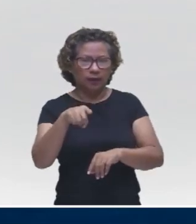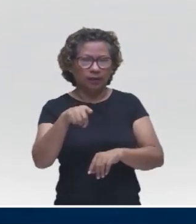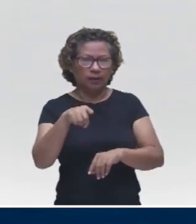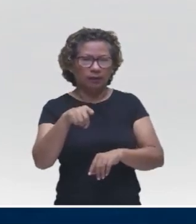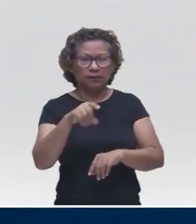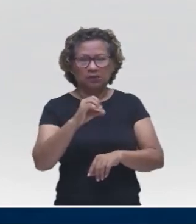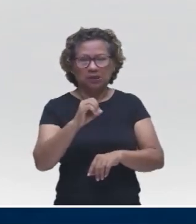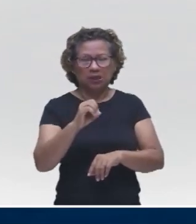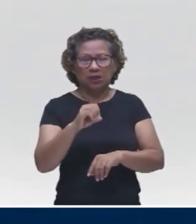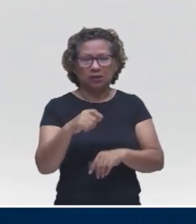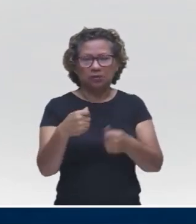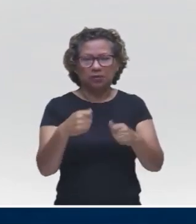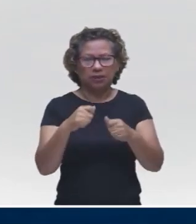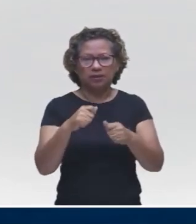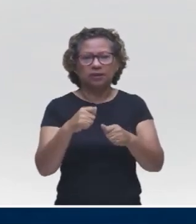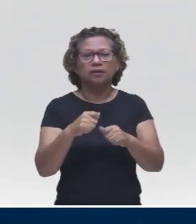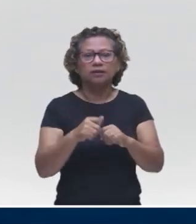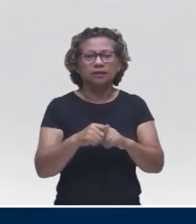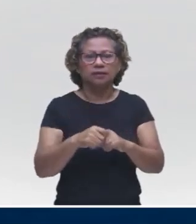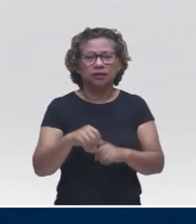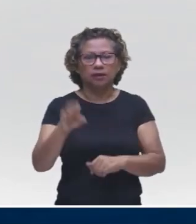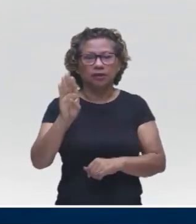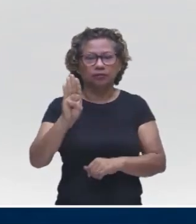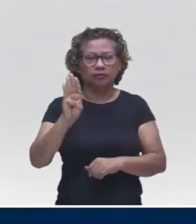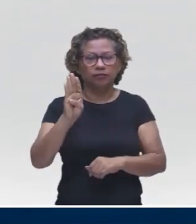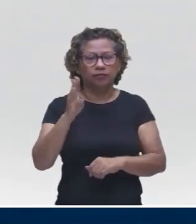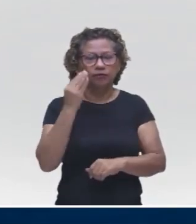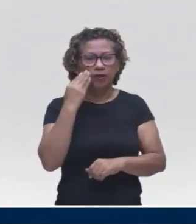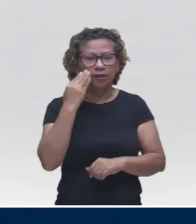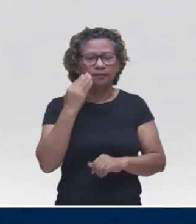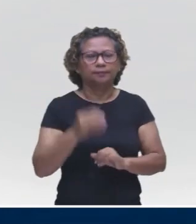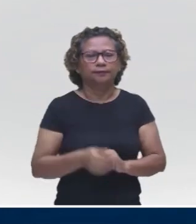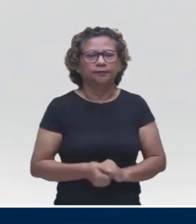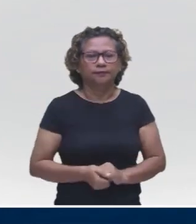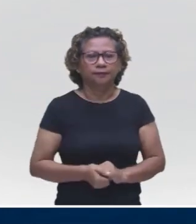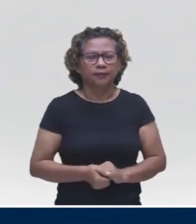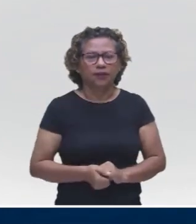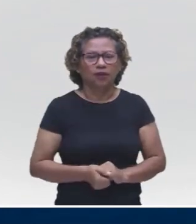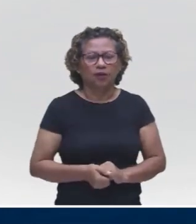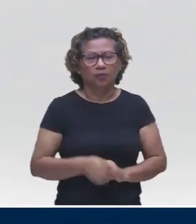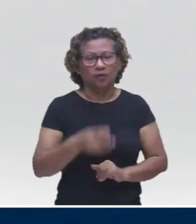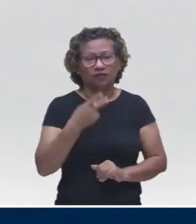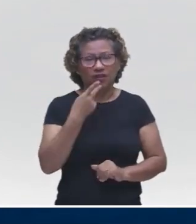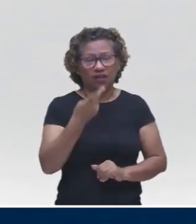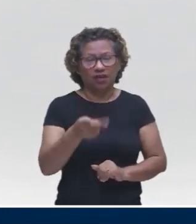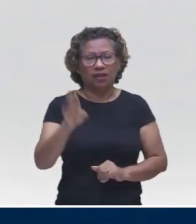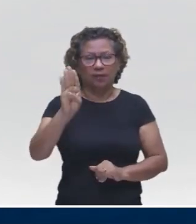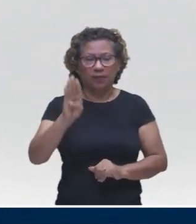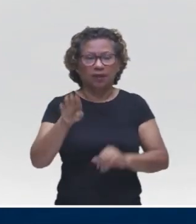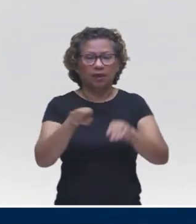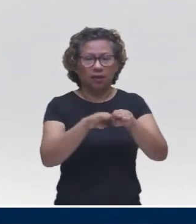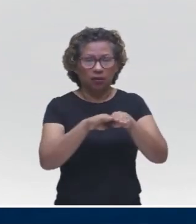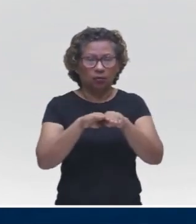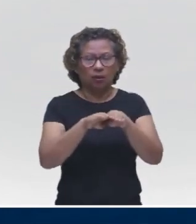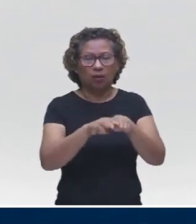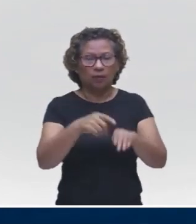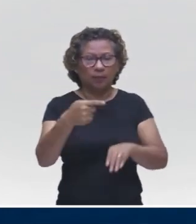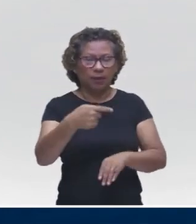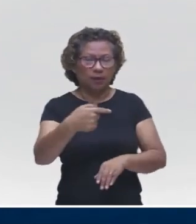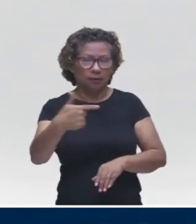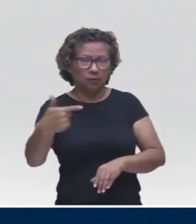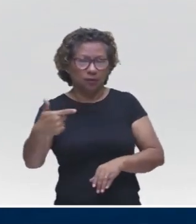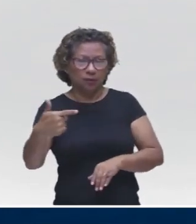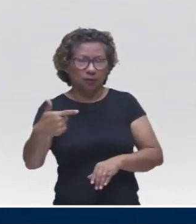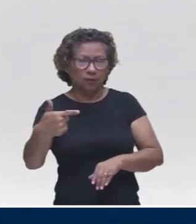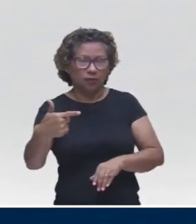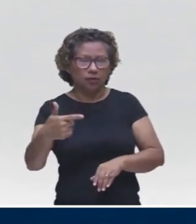Correto? Então, ó, se menos 2 é igual a b, eu posso dizer que b é igual a menos 2.